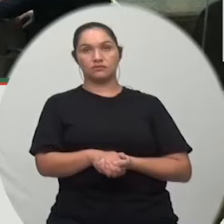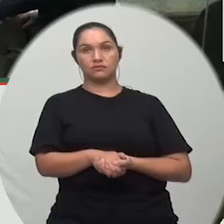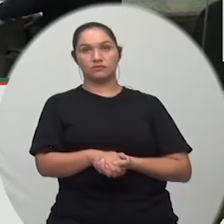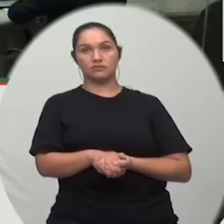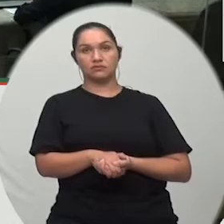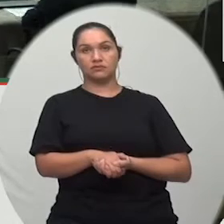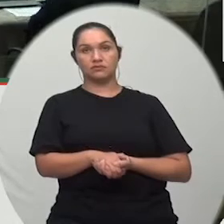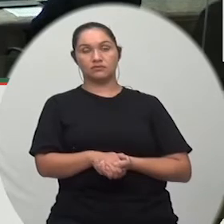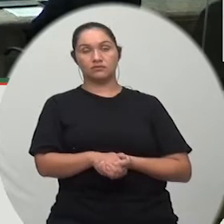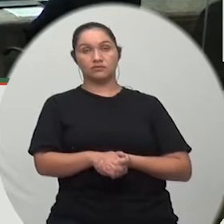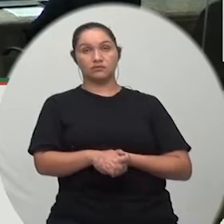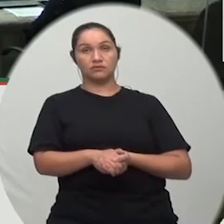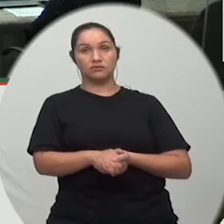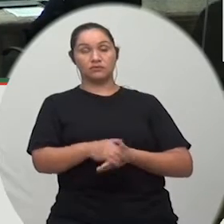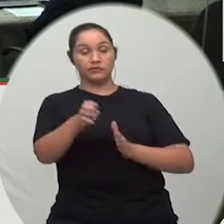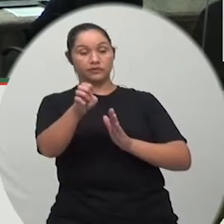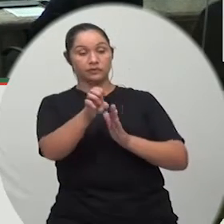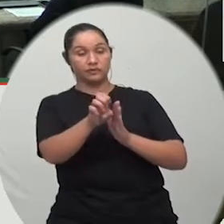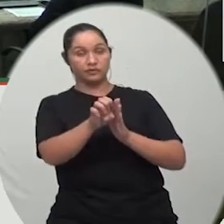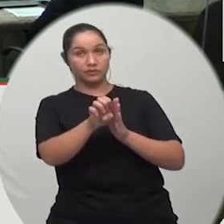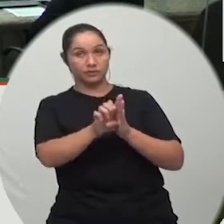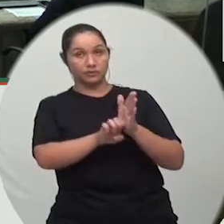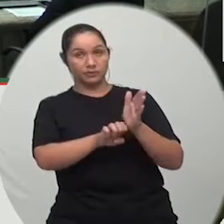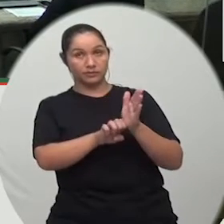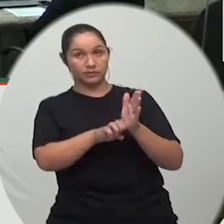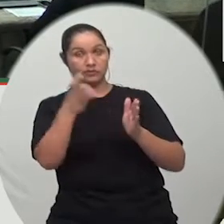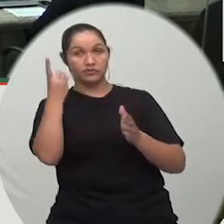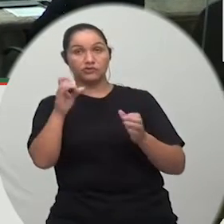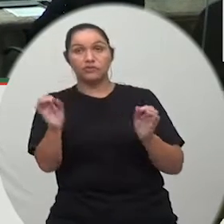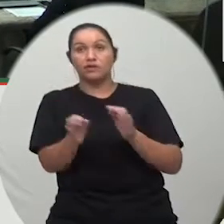Terminado o grande expediente, passamos agora para a ordem do dia.